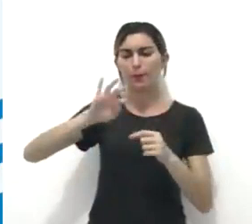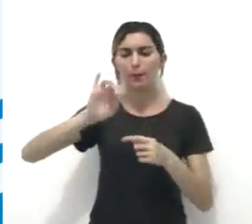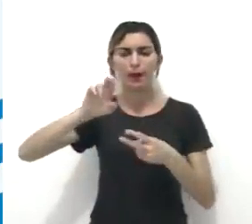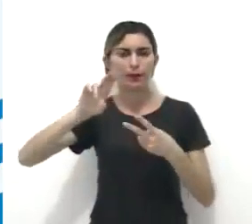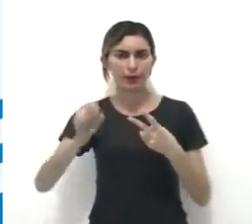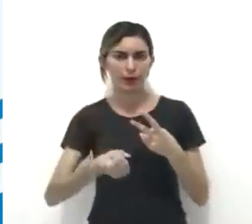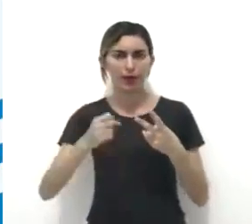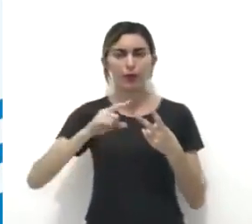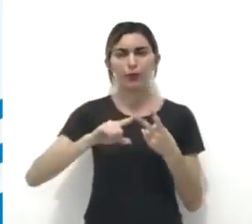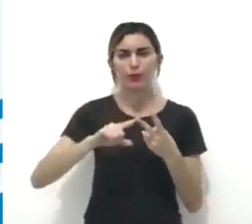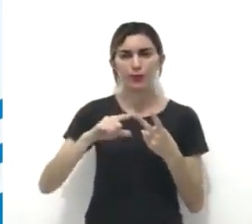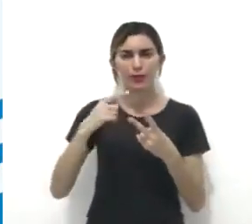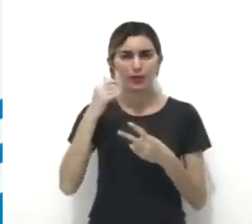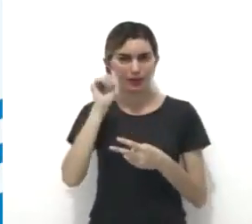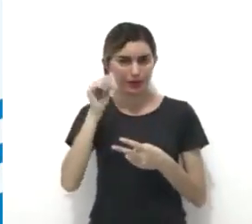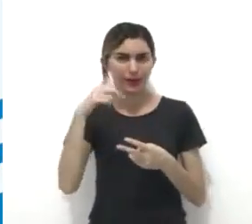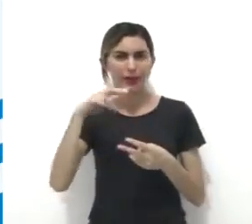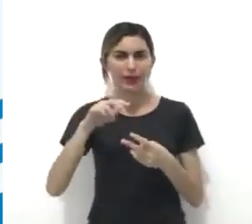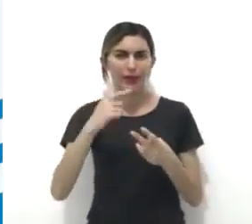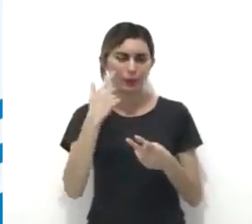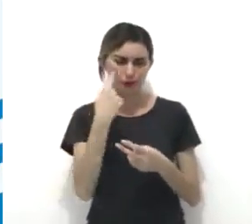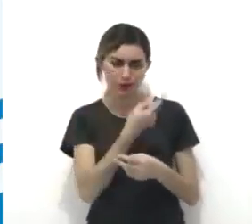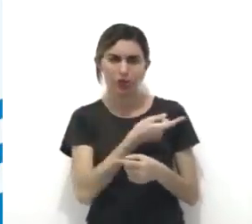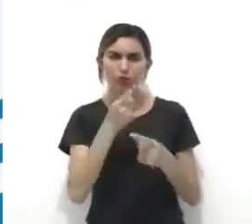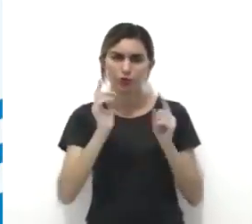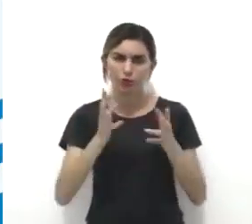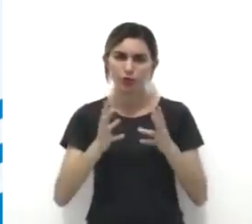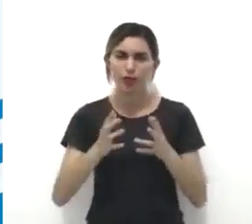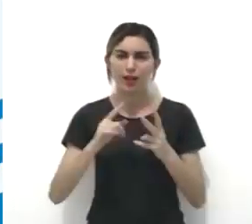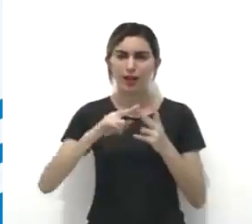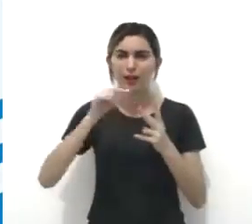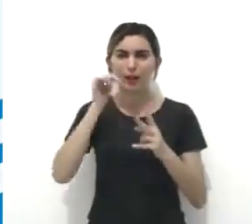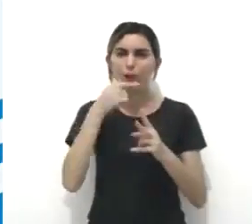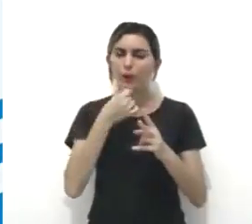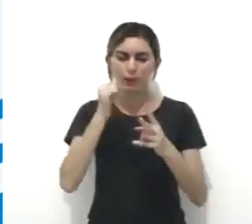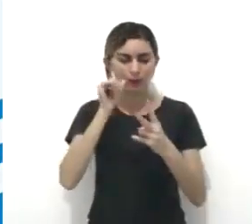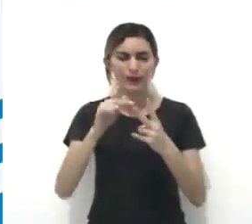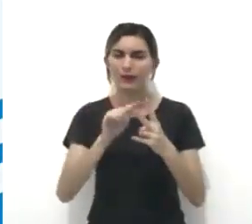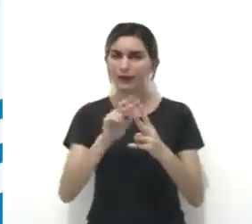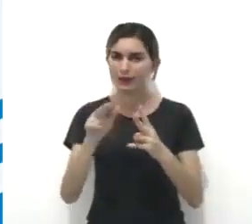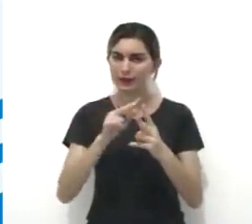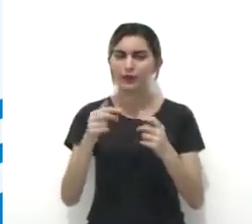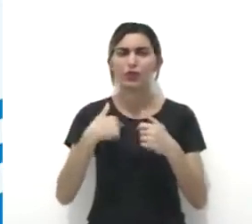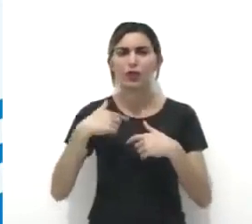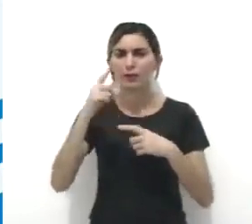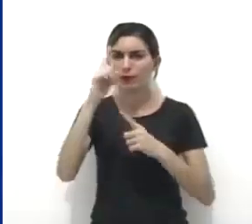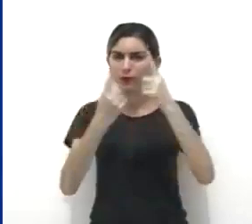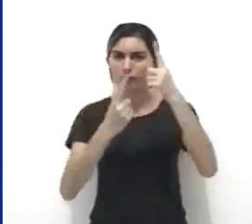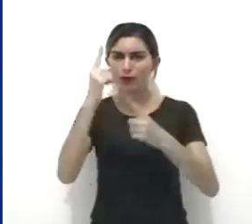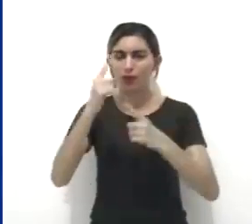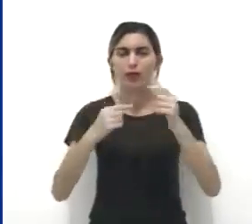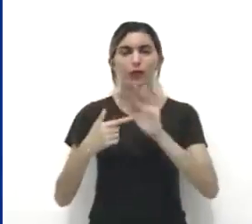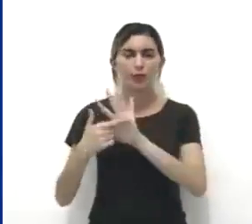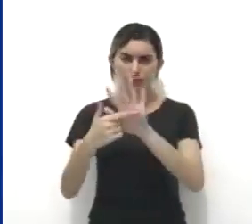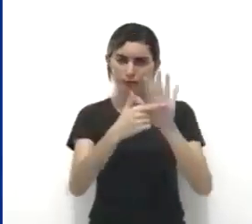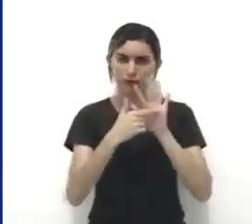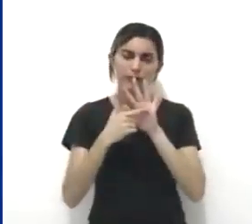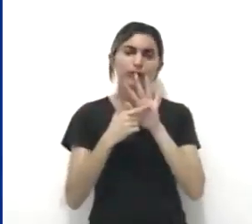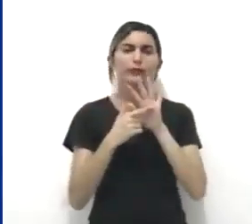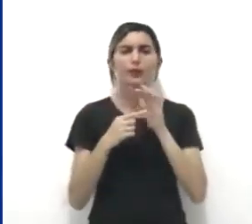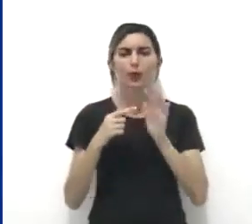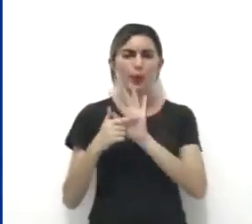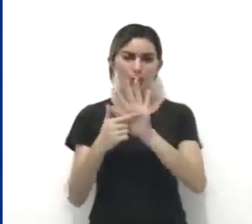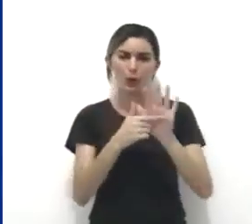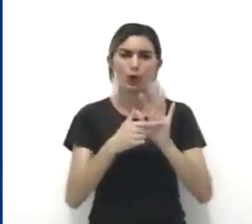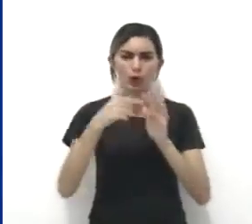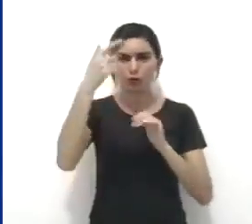Mateus e Catirina, que vocês já devem ter visto em eventuais momentos carnavalescos, por exemplo. Então, na figura, a